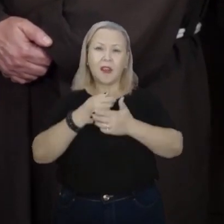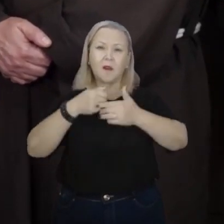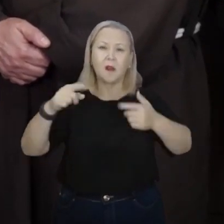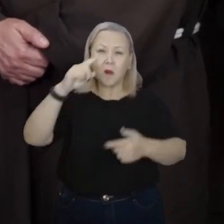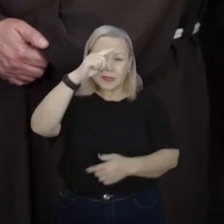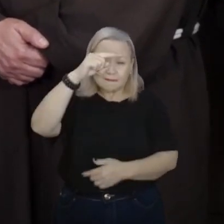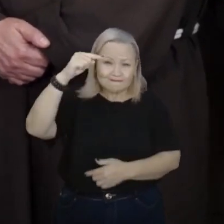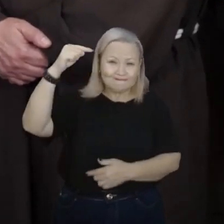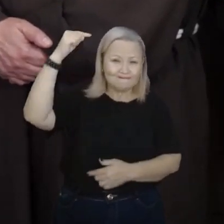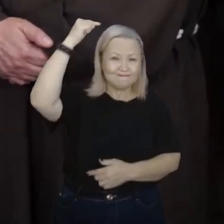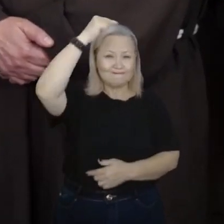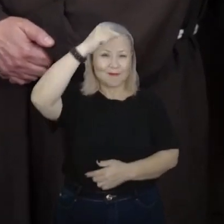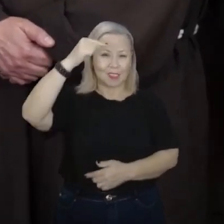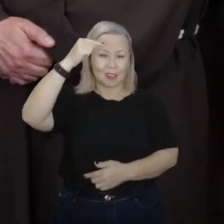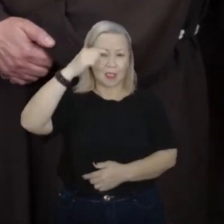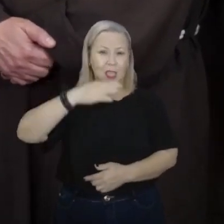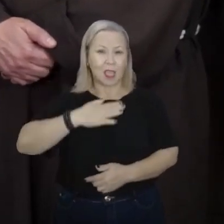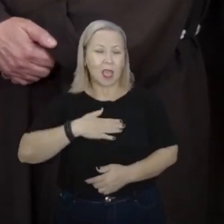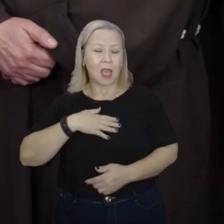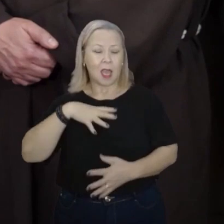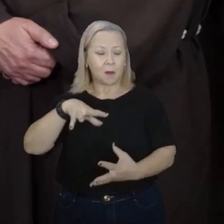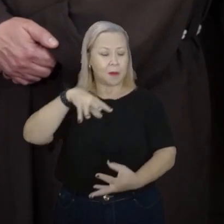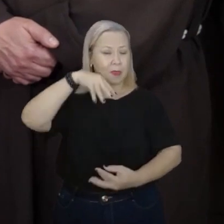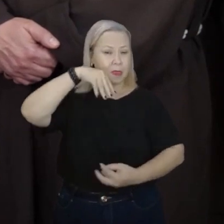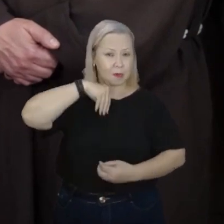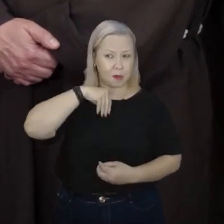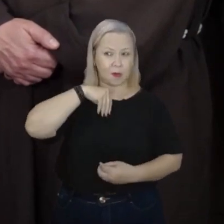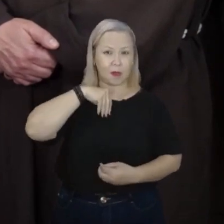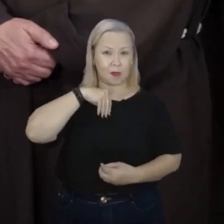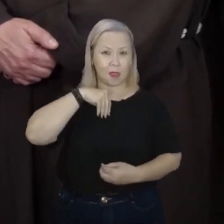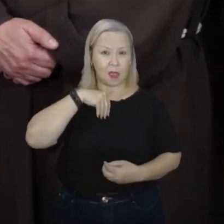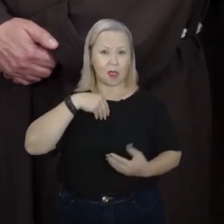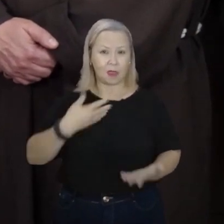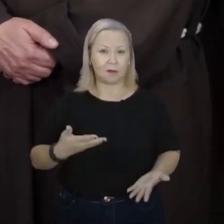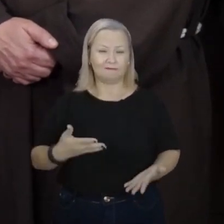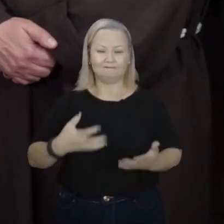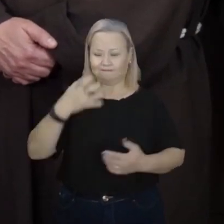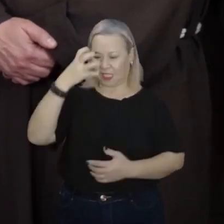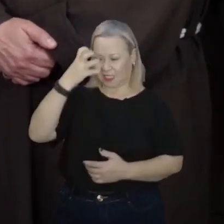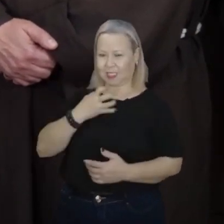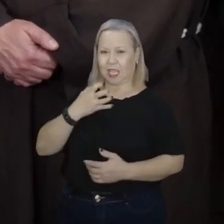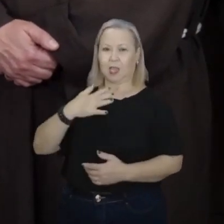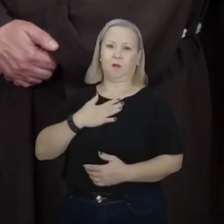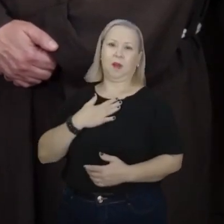A minha espiritualidade, eu levo ela muito a sério. Eu gosto